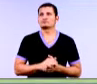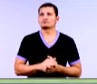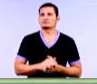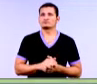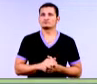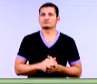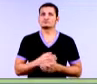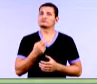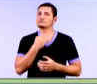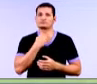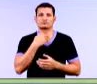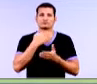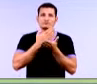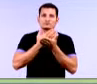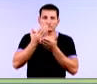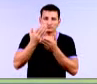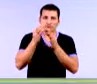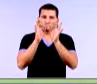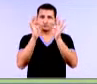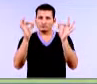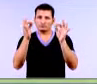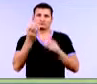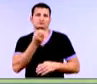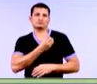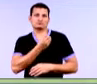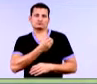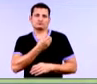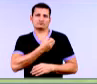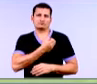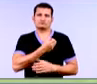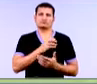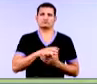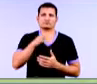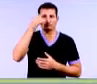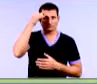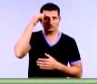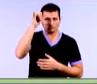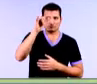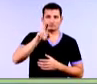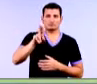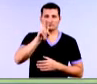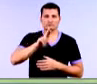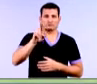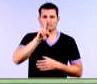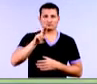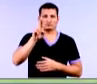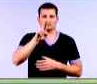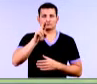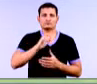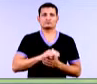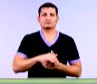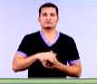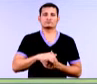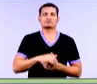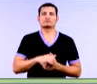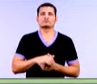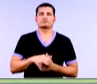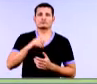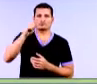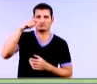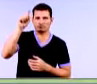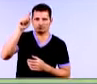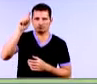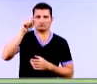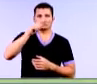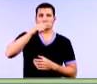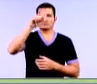Porque eu não posso iniciar com um número. Evitar o uso de acentos e cedilhas. É evitar, gente, porque apesar de